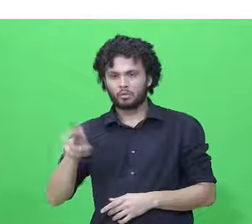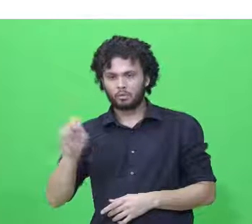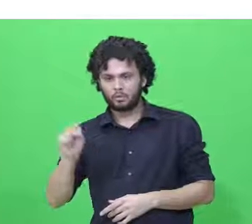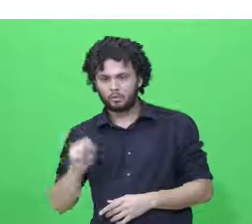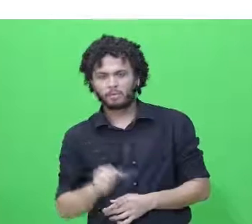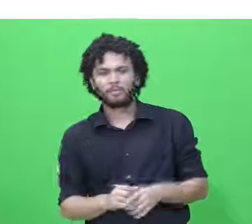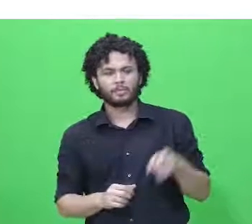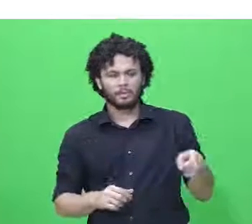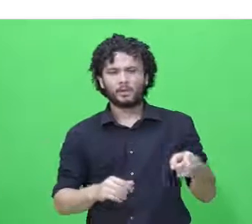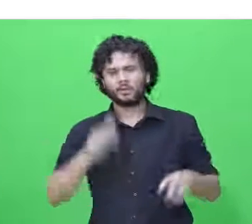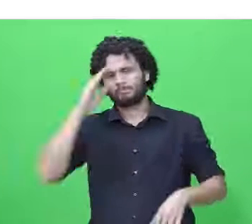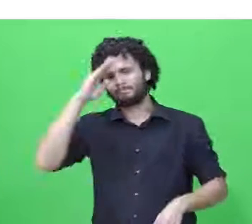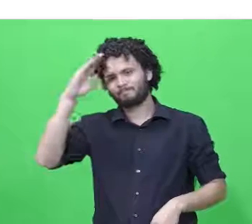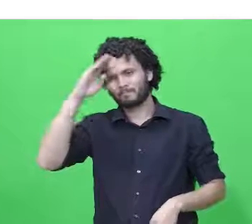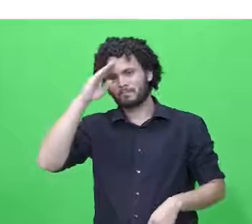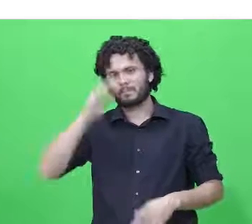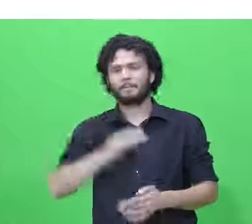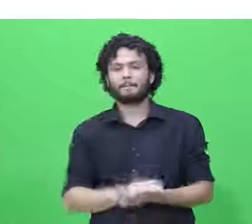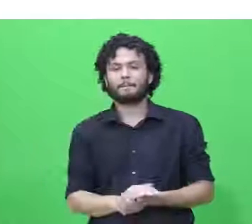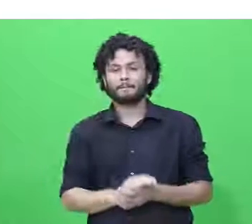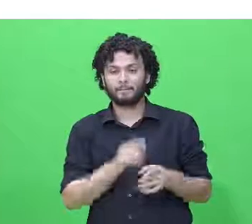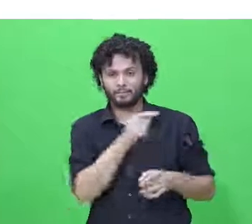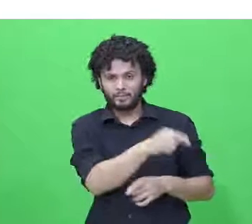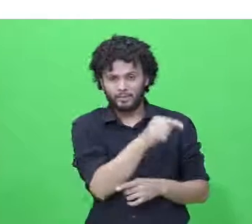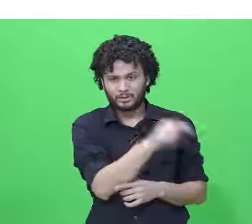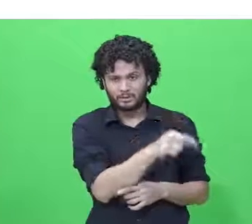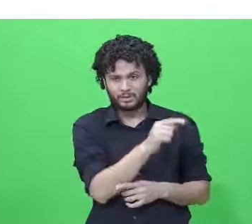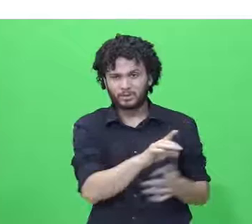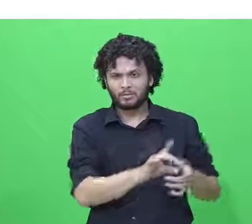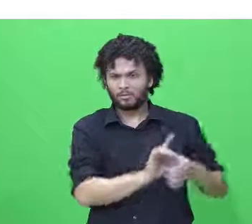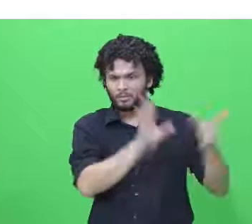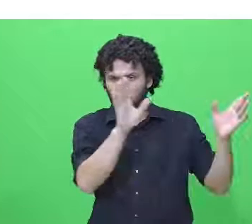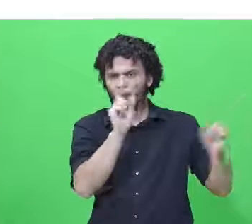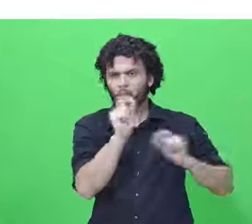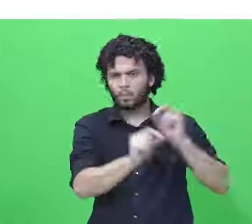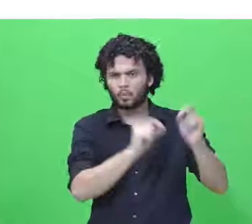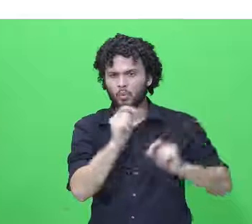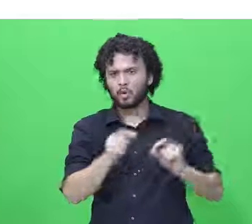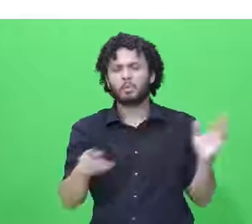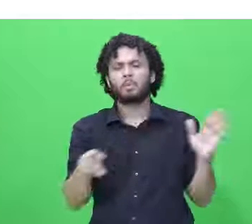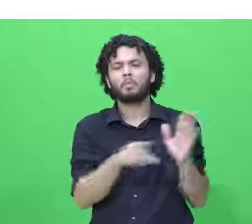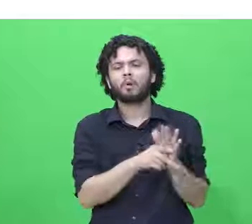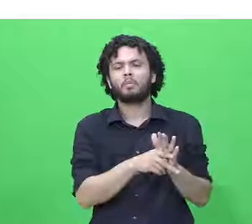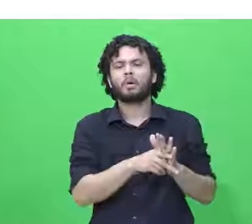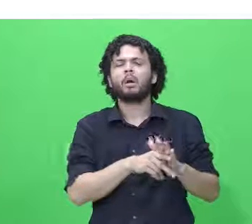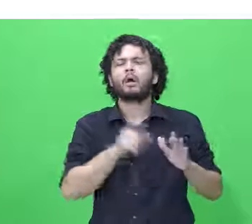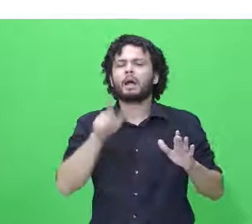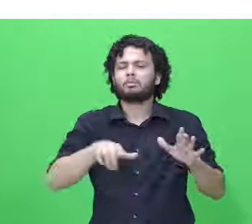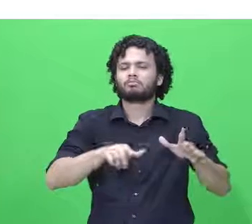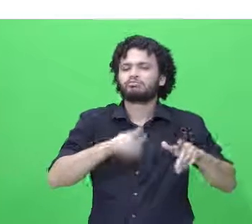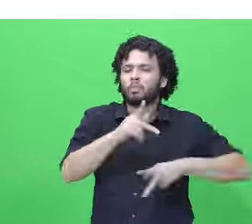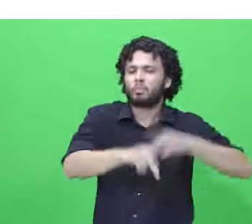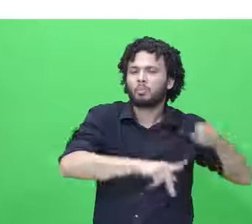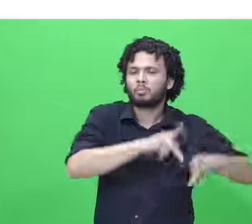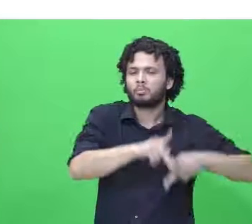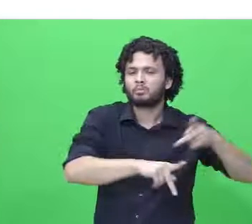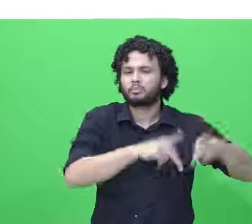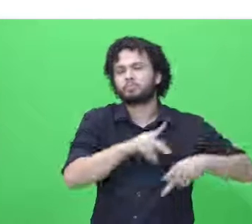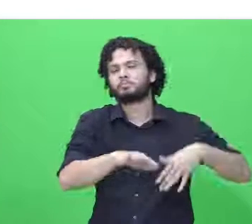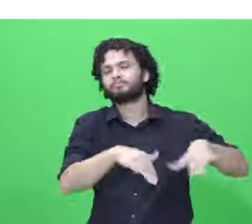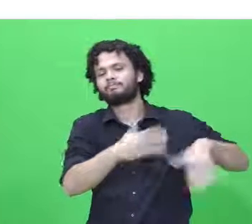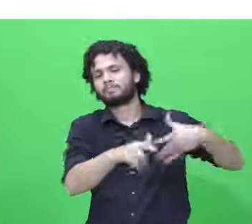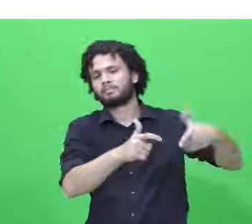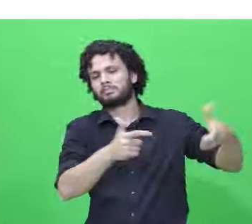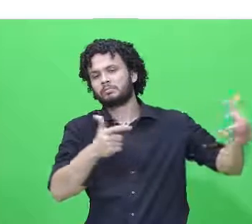movimento tenentista. Essa Aliança Nacional Libertadora se autodefinia como um amplo movimento popular e, durante sua